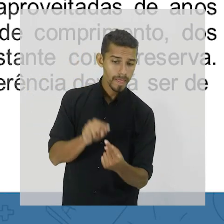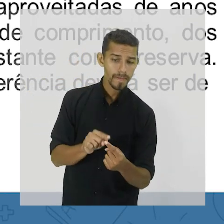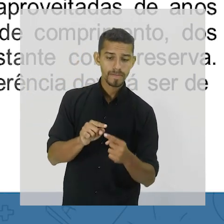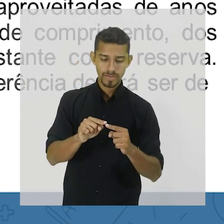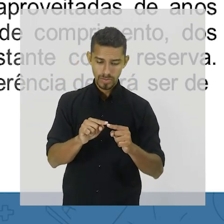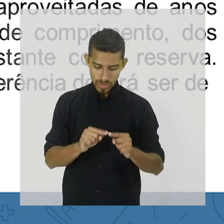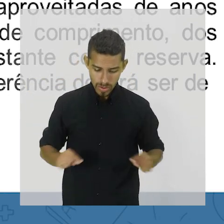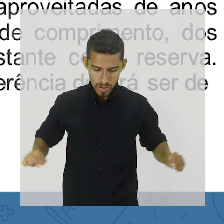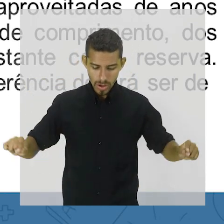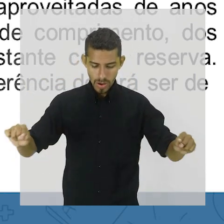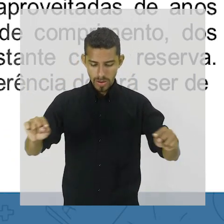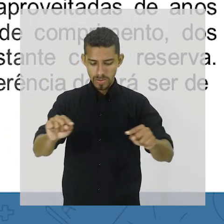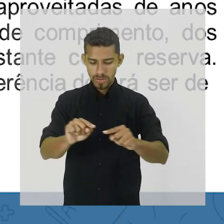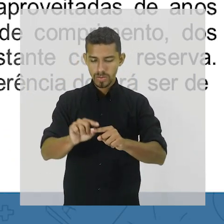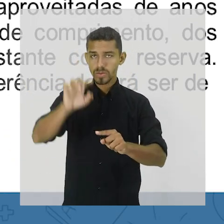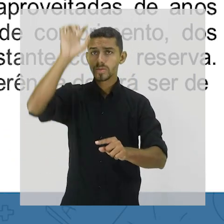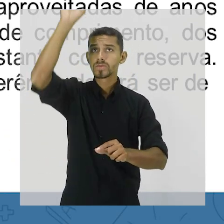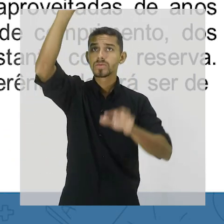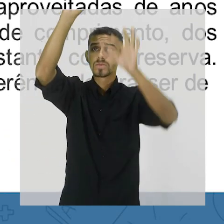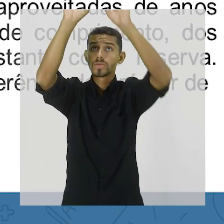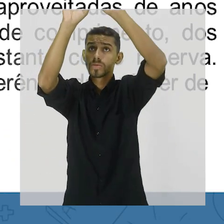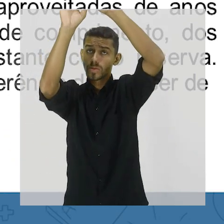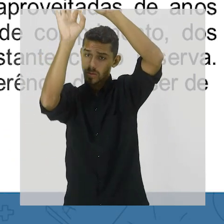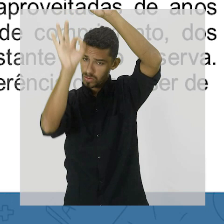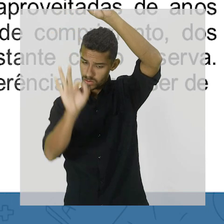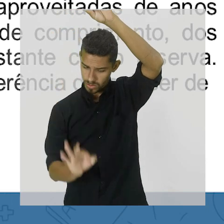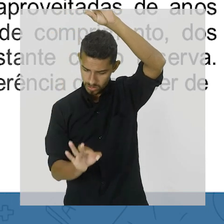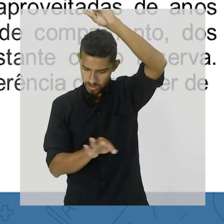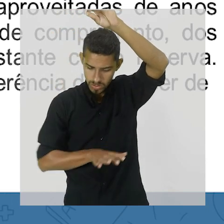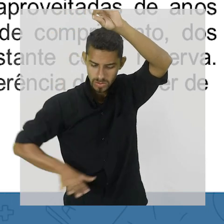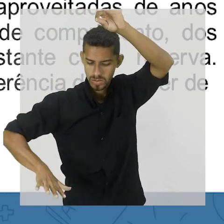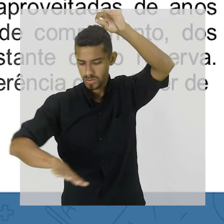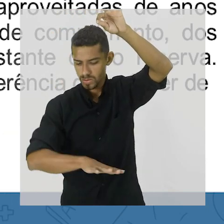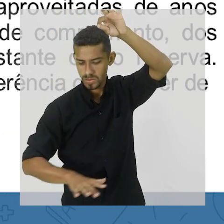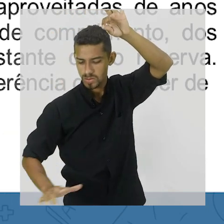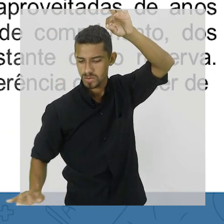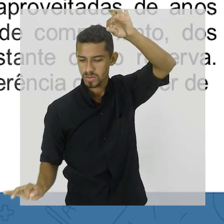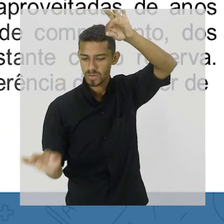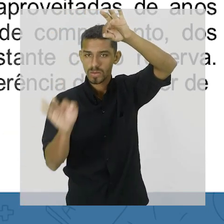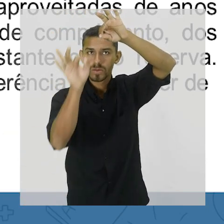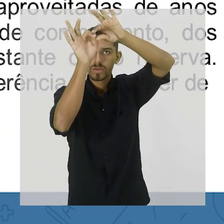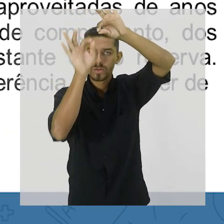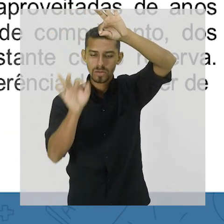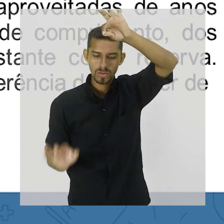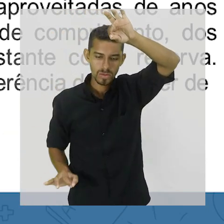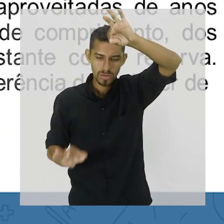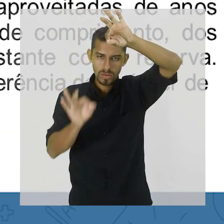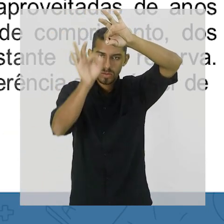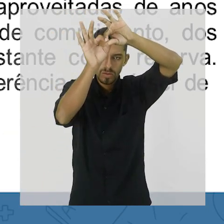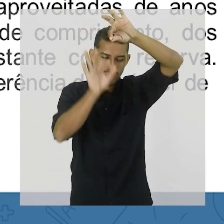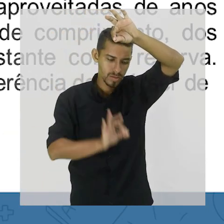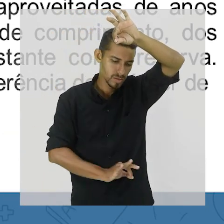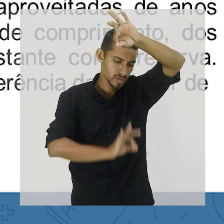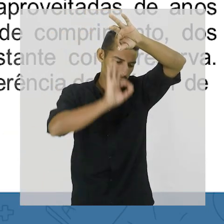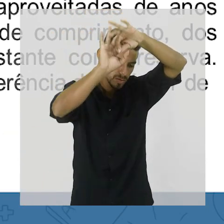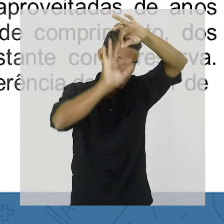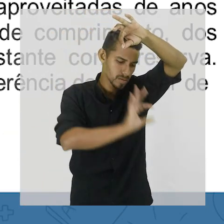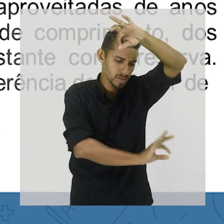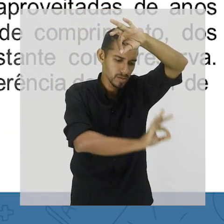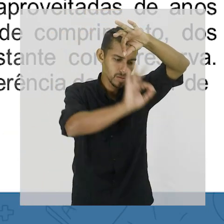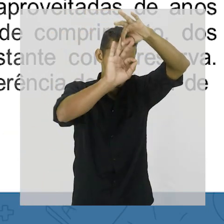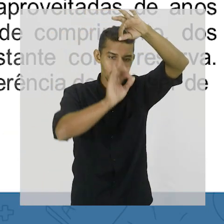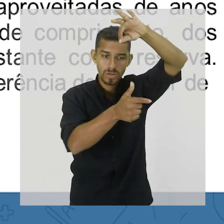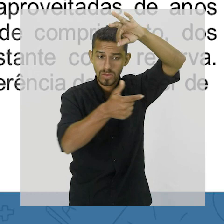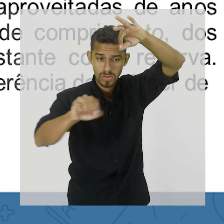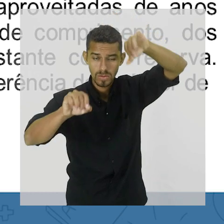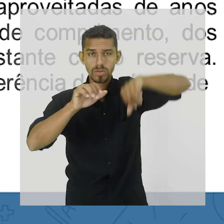de fixação no chão, de tal forma que ele fique dividido em 20 arcos. O poste está